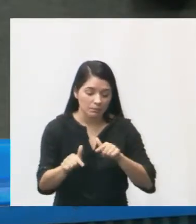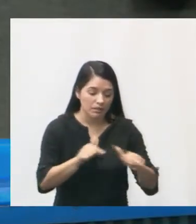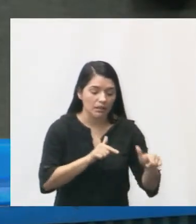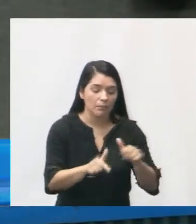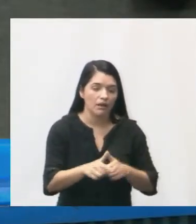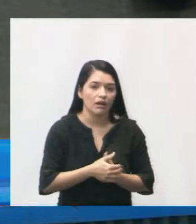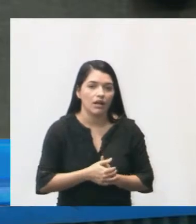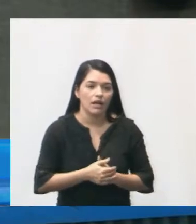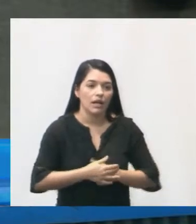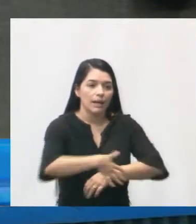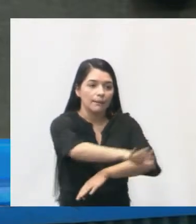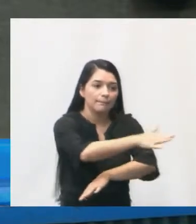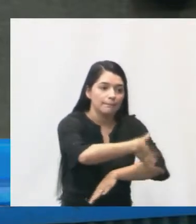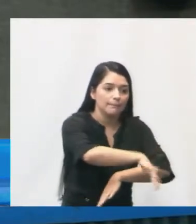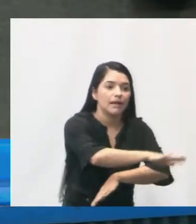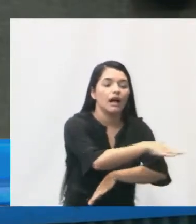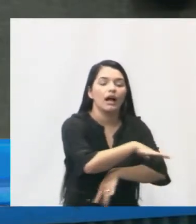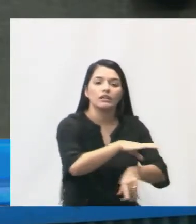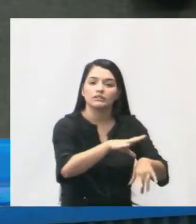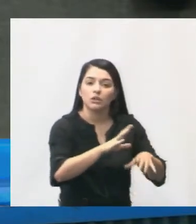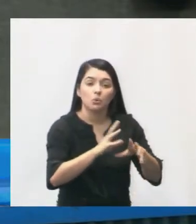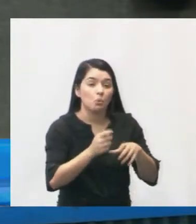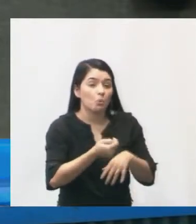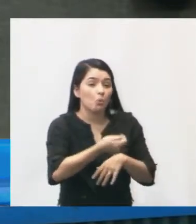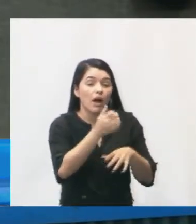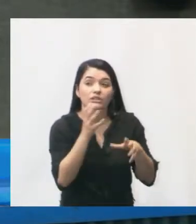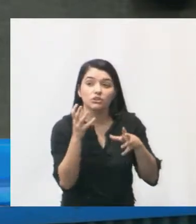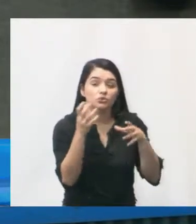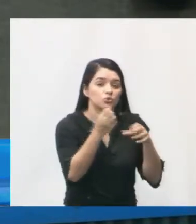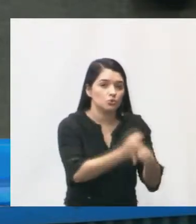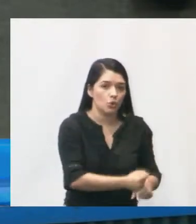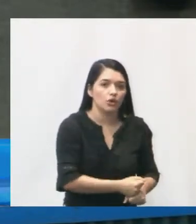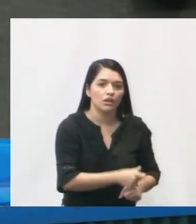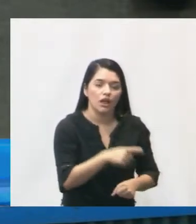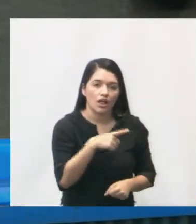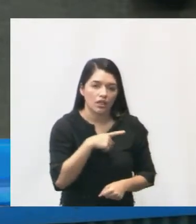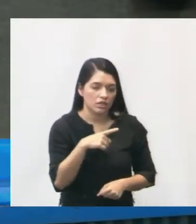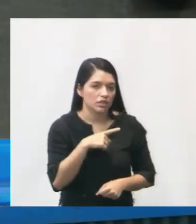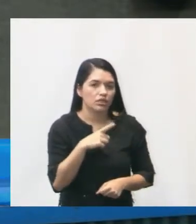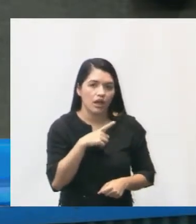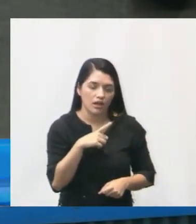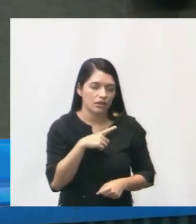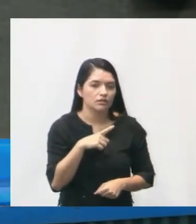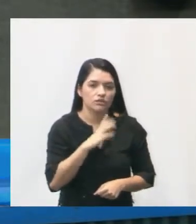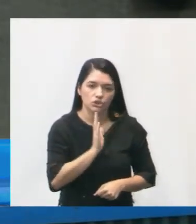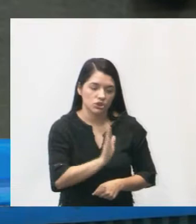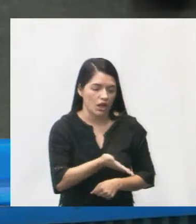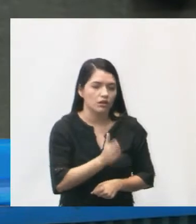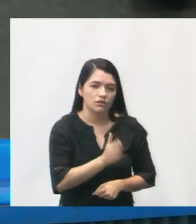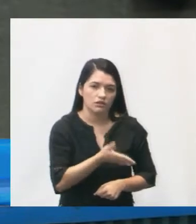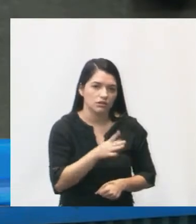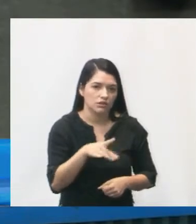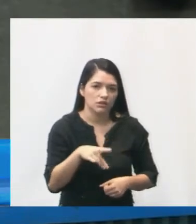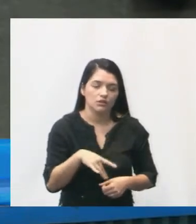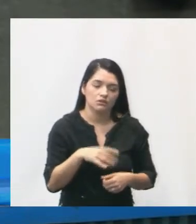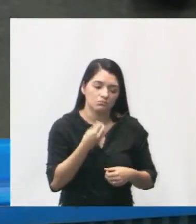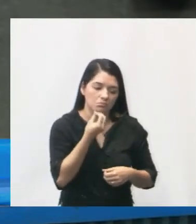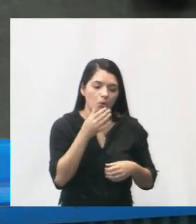cidade são praticamente quase todas já receberam este